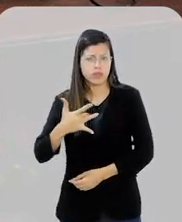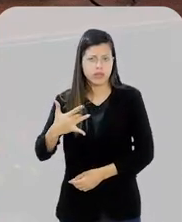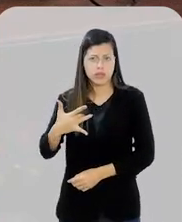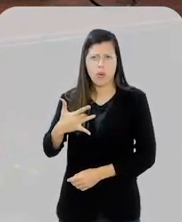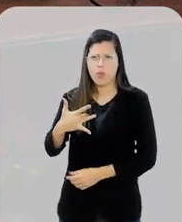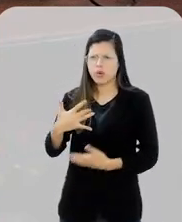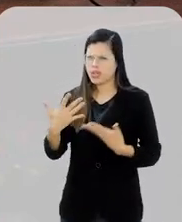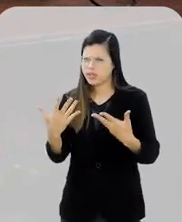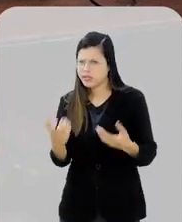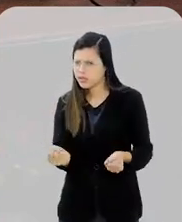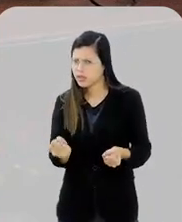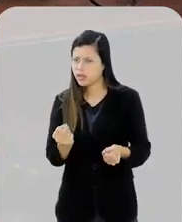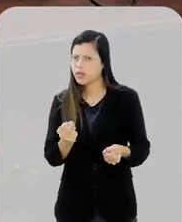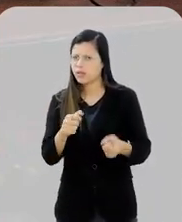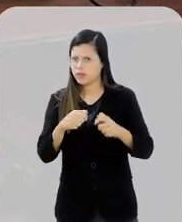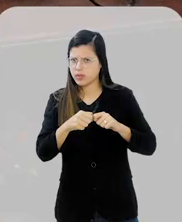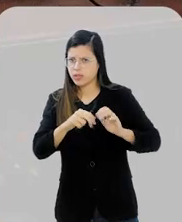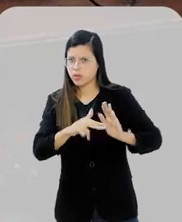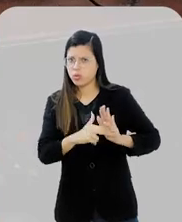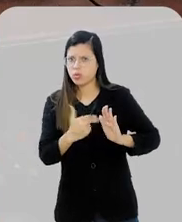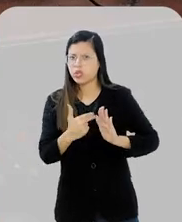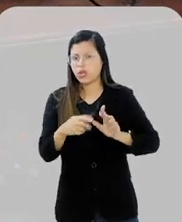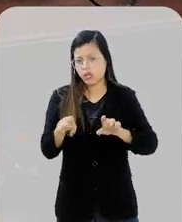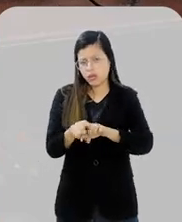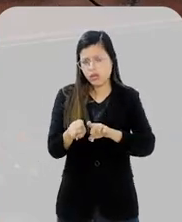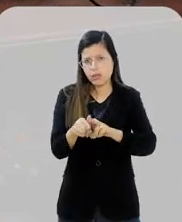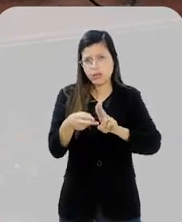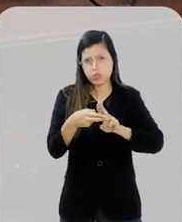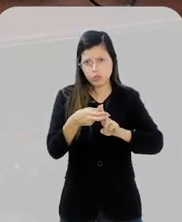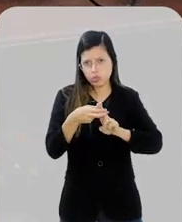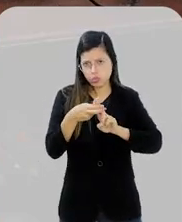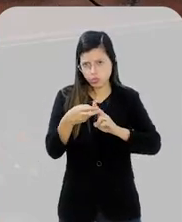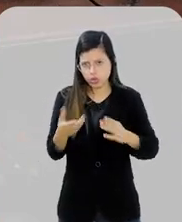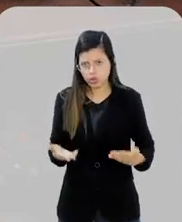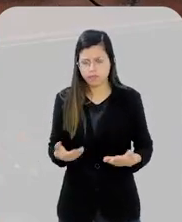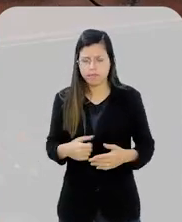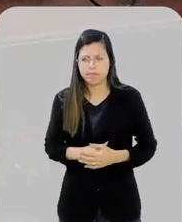para realizar essa cirurgia e também aí do SUS, né? Do poder público?